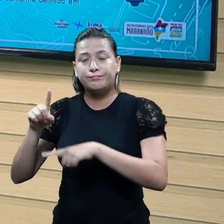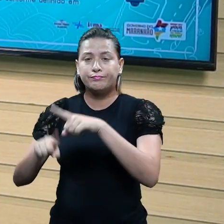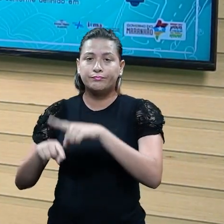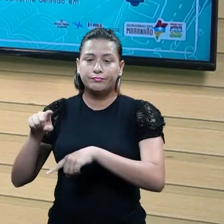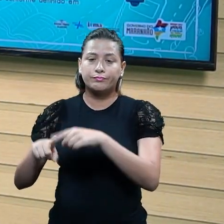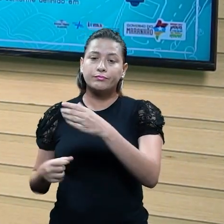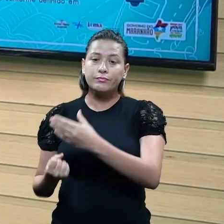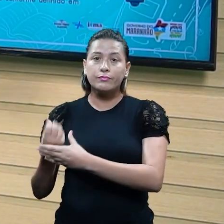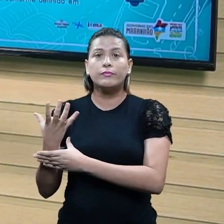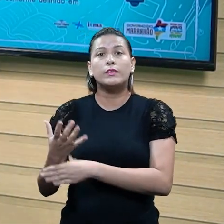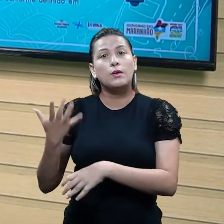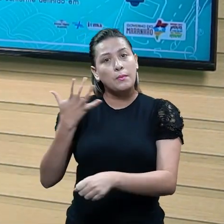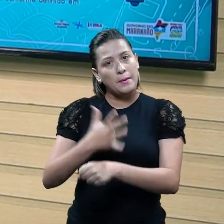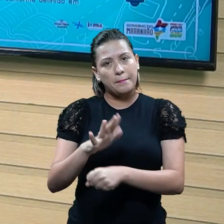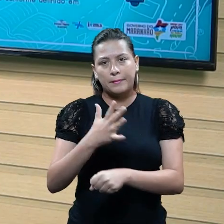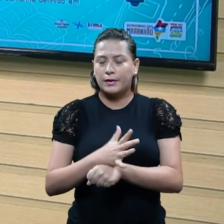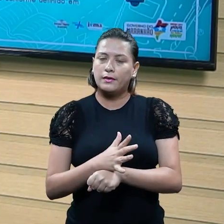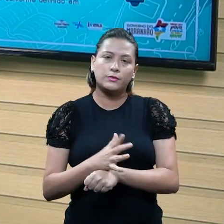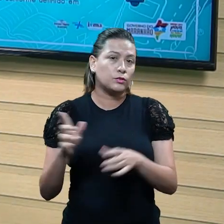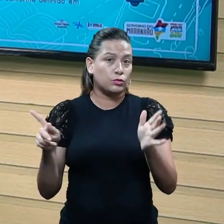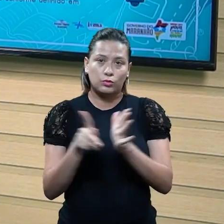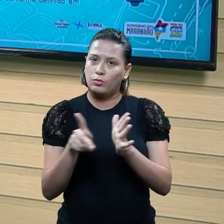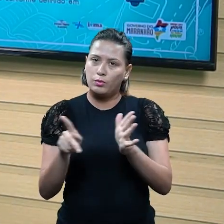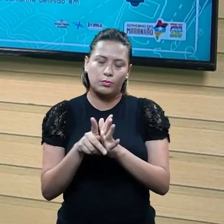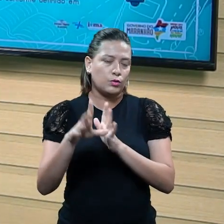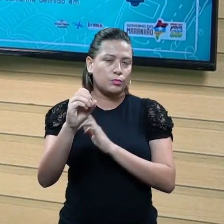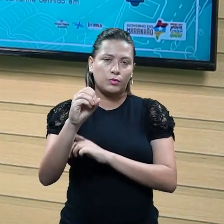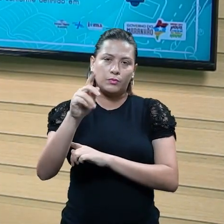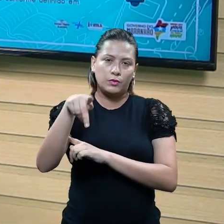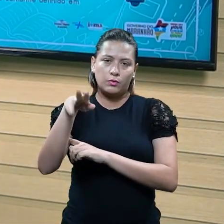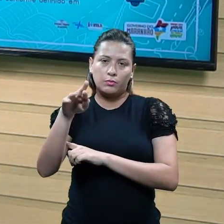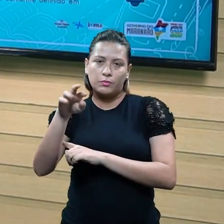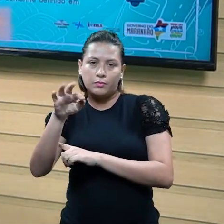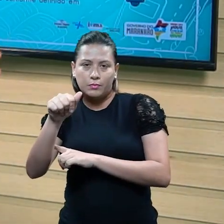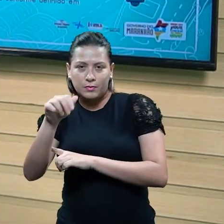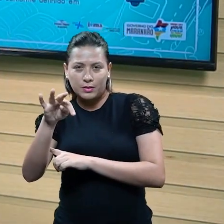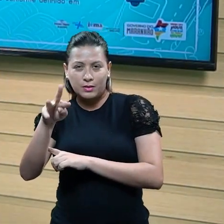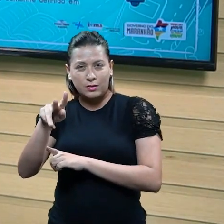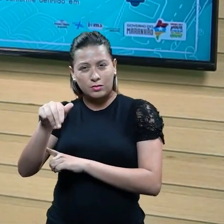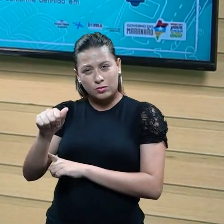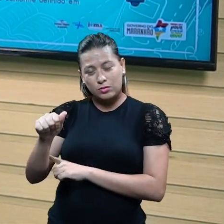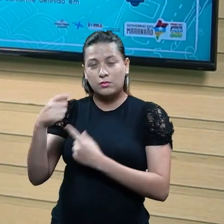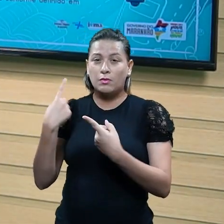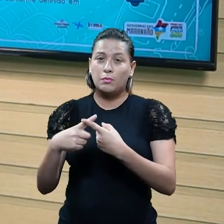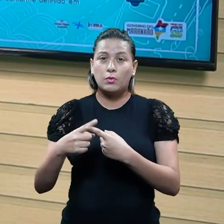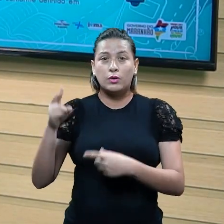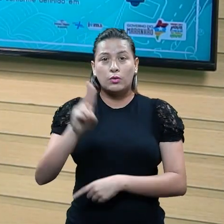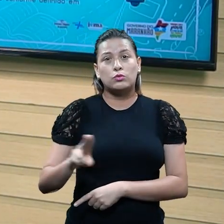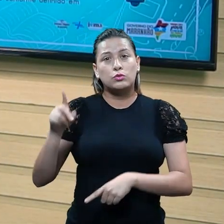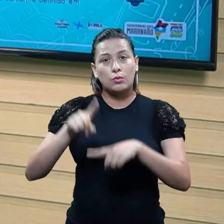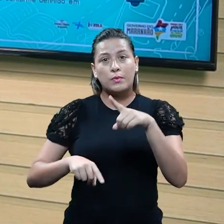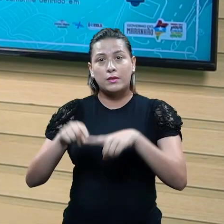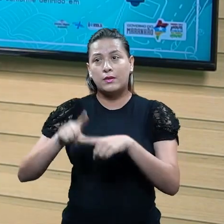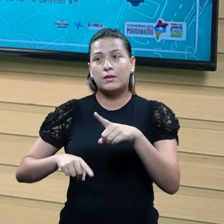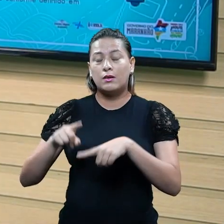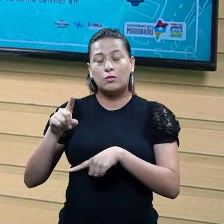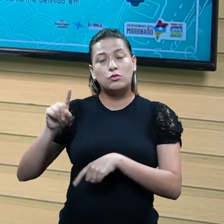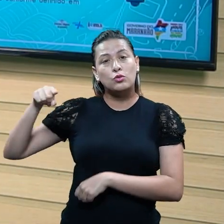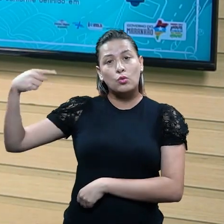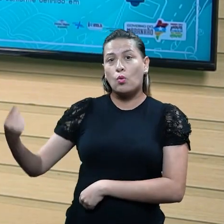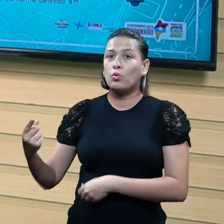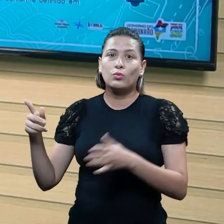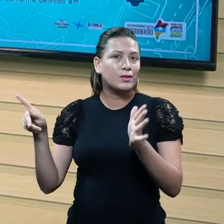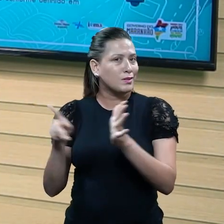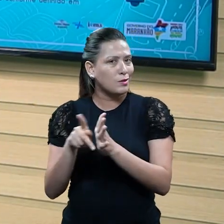atos não cooperativos. É você usar dos serviços ou produtos de alguém que não faz parte da cooperativa. E os benefícios